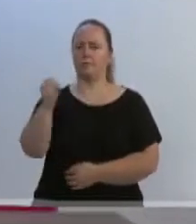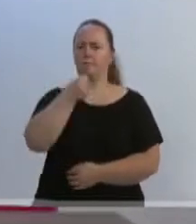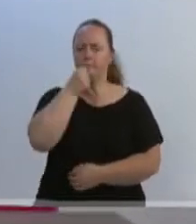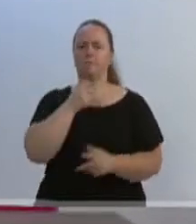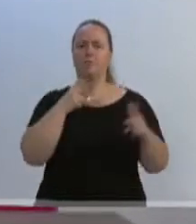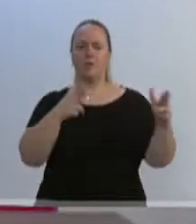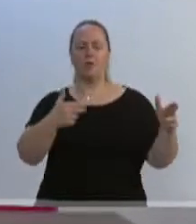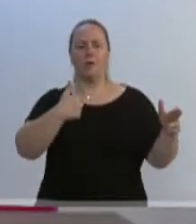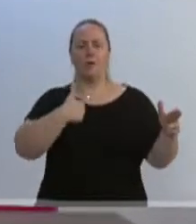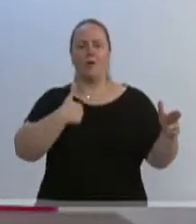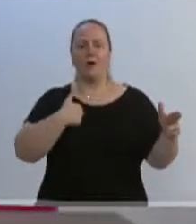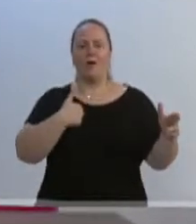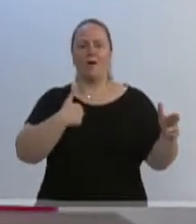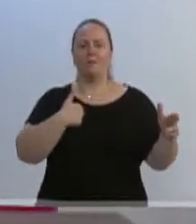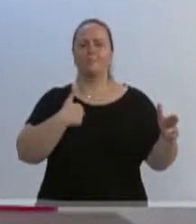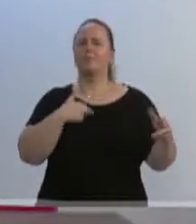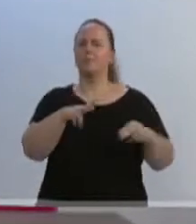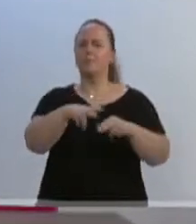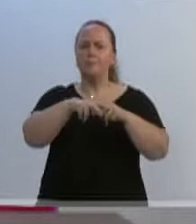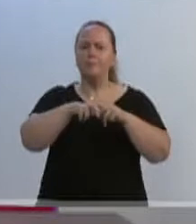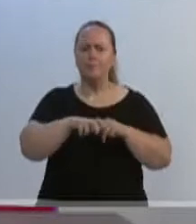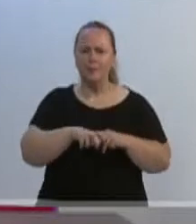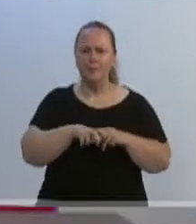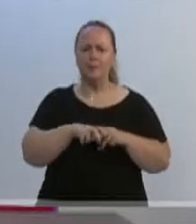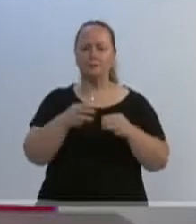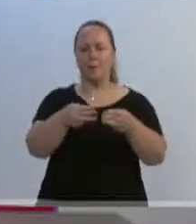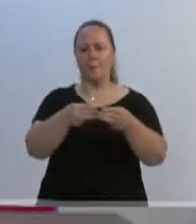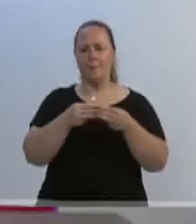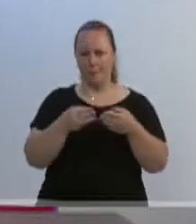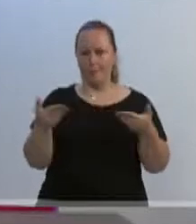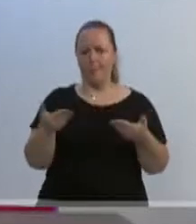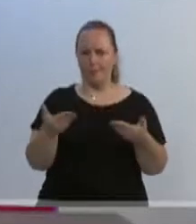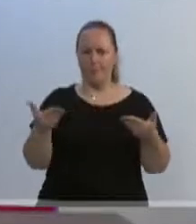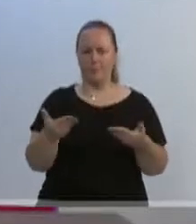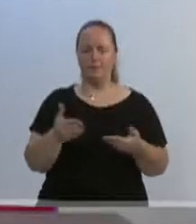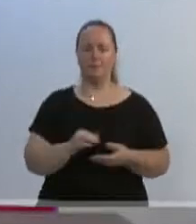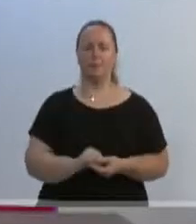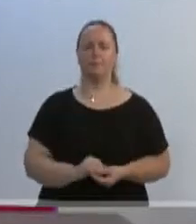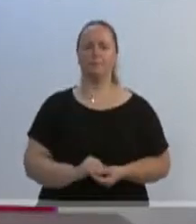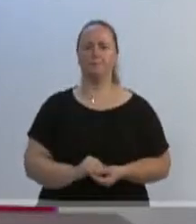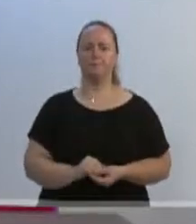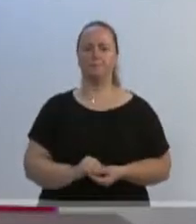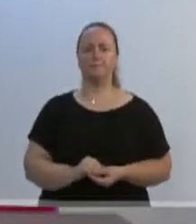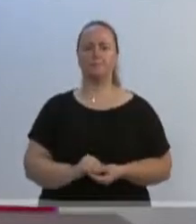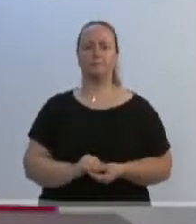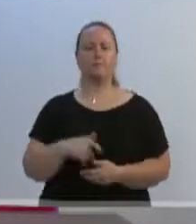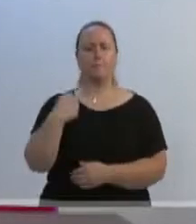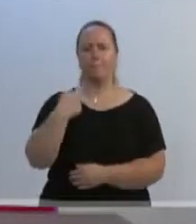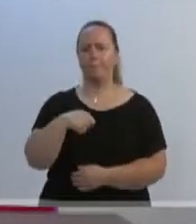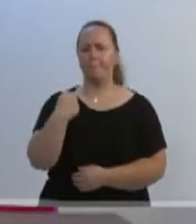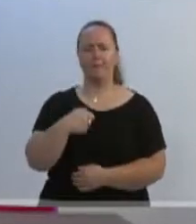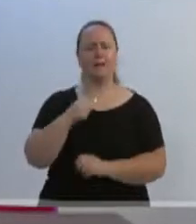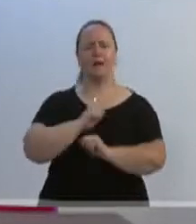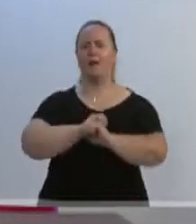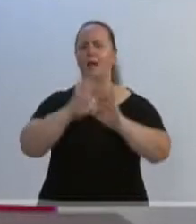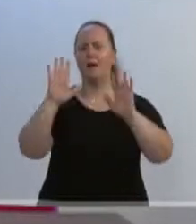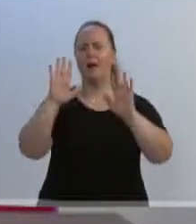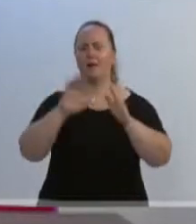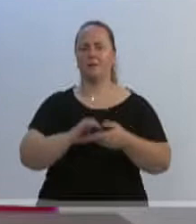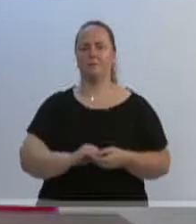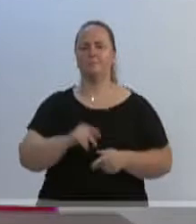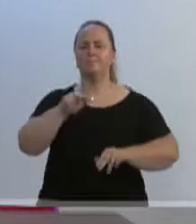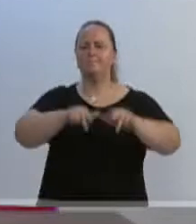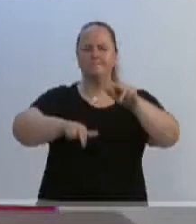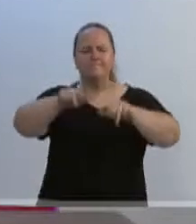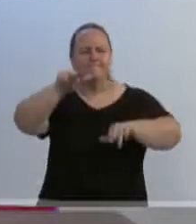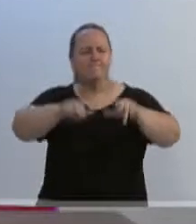Weizenbier. Então, em cima disso, eu queria falar quanto à moção, e aí deixar bem claro, diversidade são